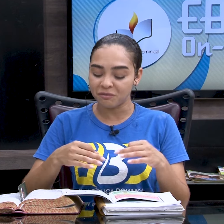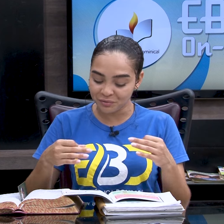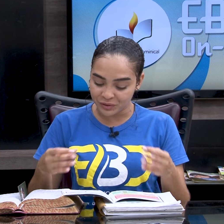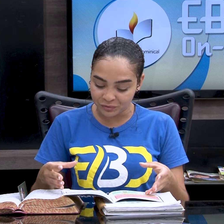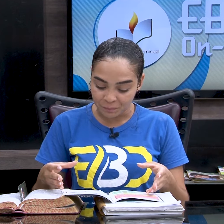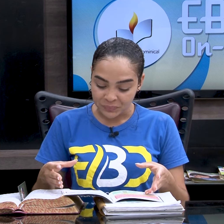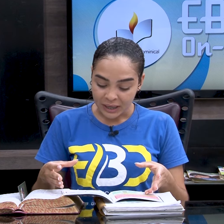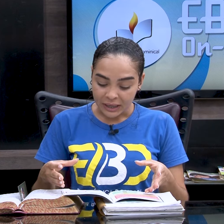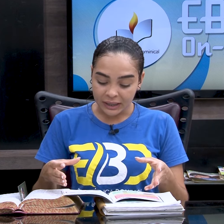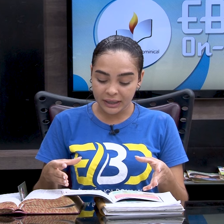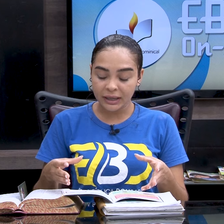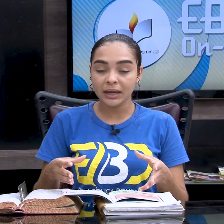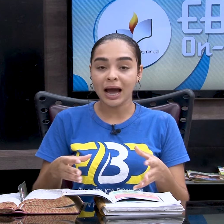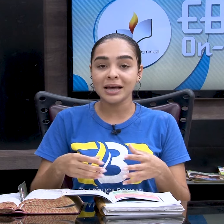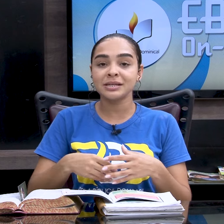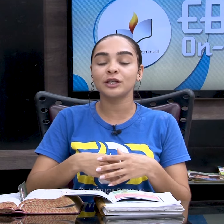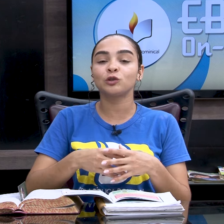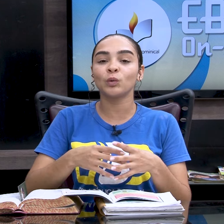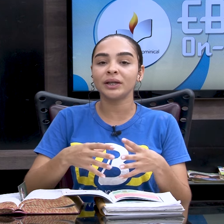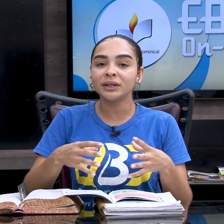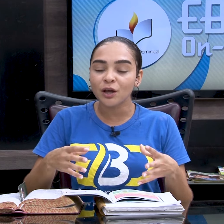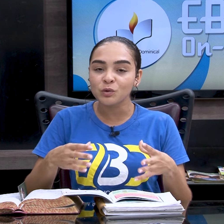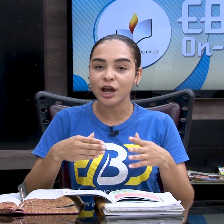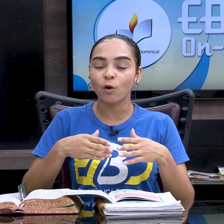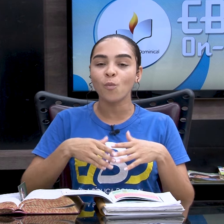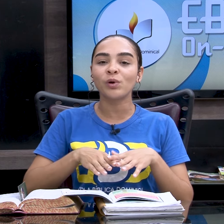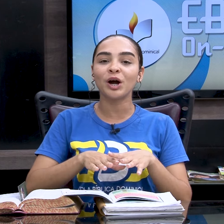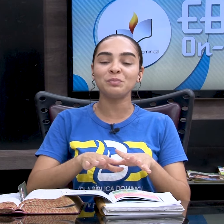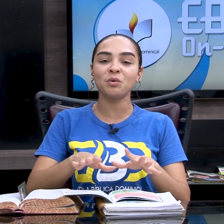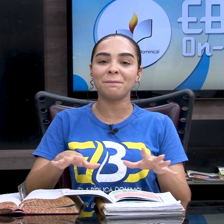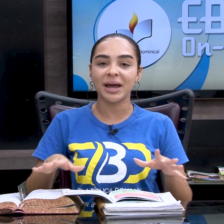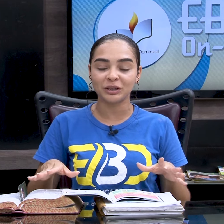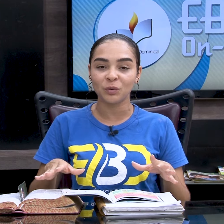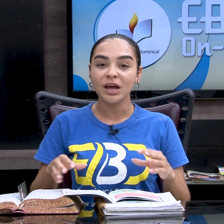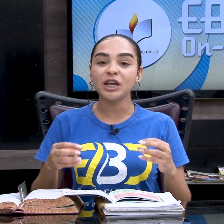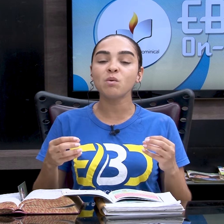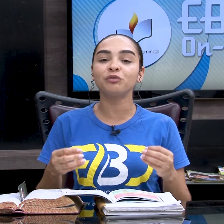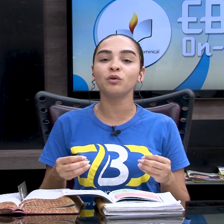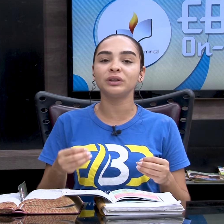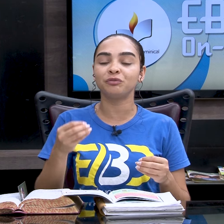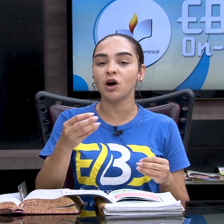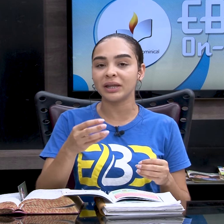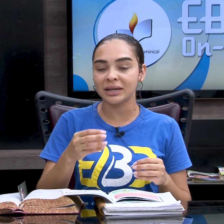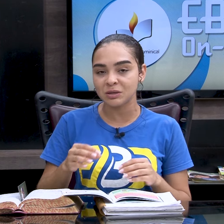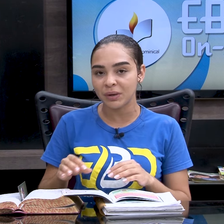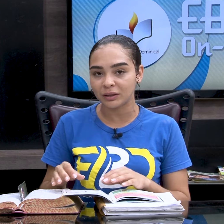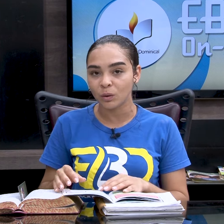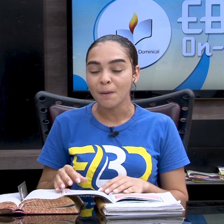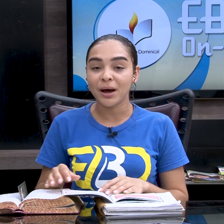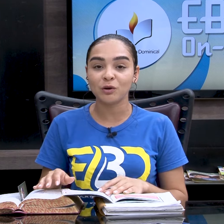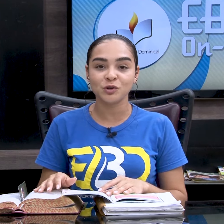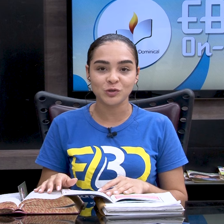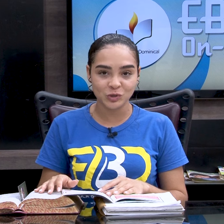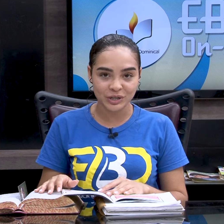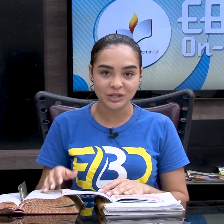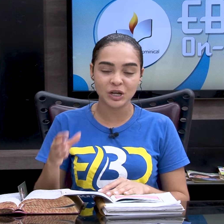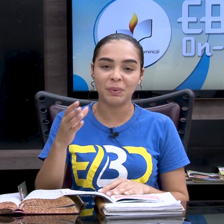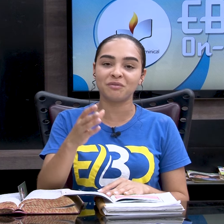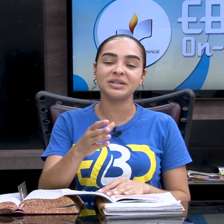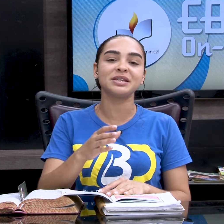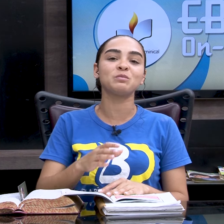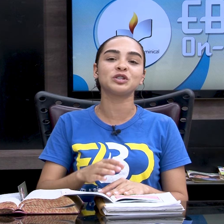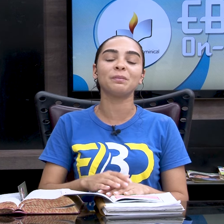palavra viva e as escrituras de Deus é como um caminho aberto e uma fonte de fortalecimento para os nossos